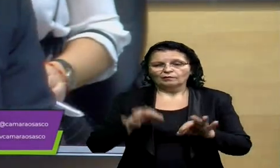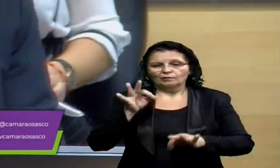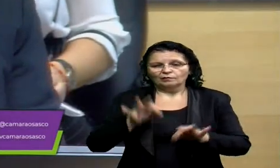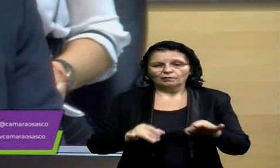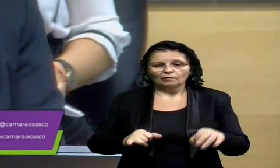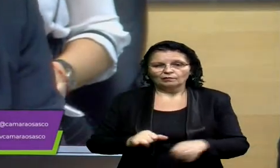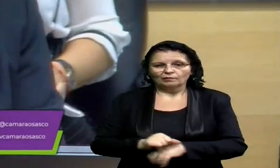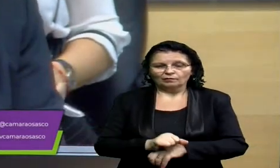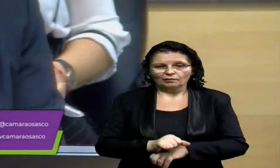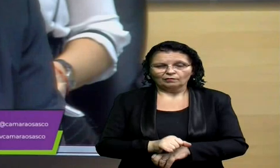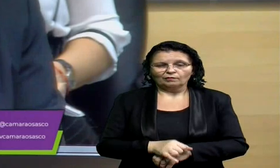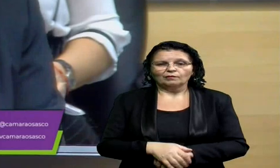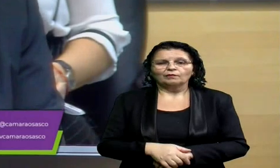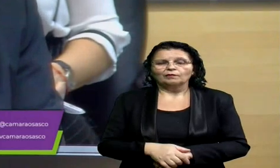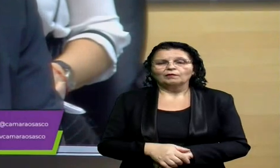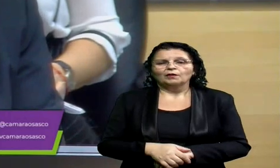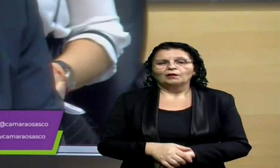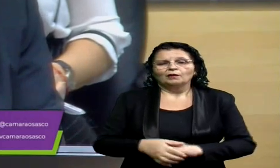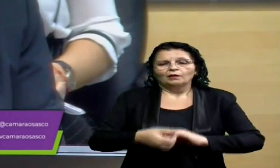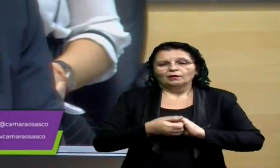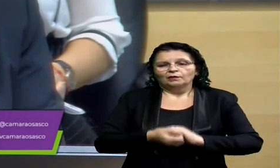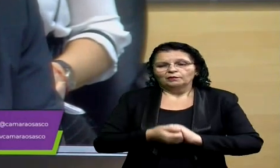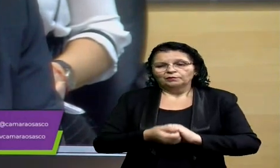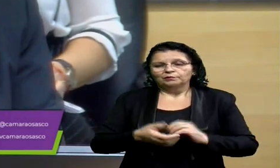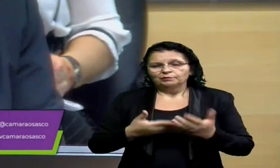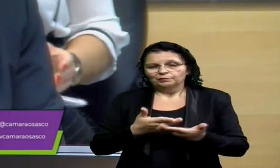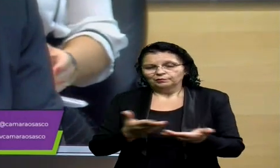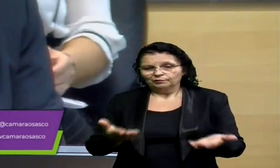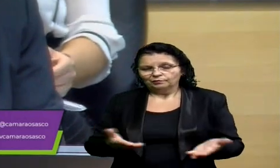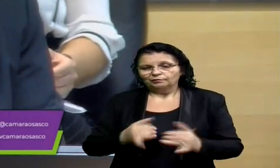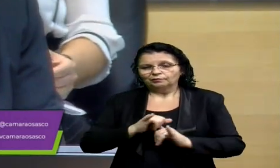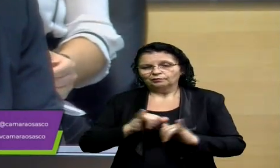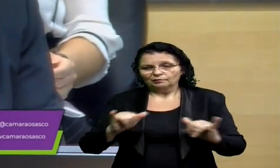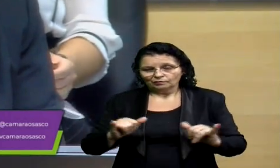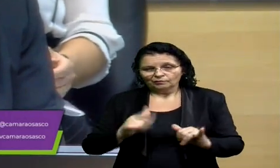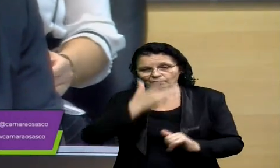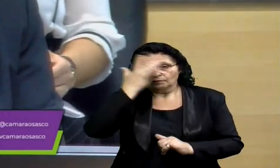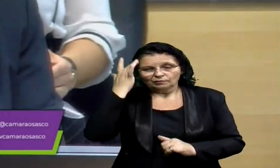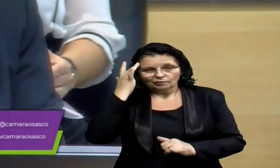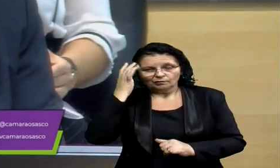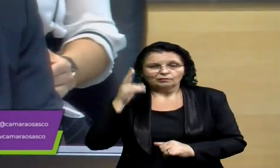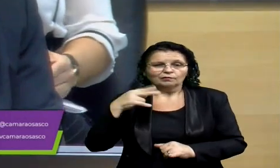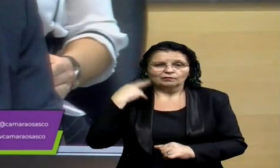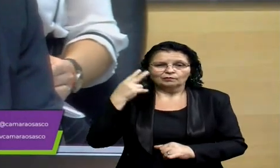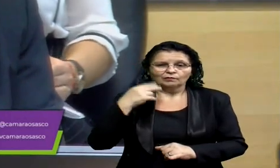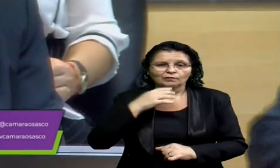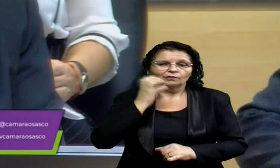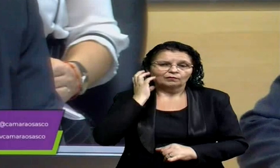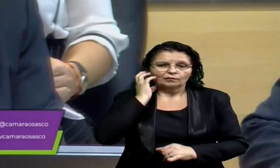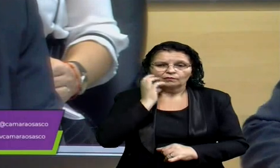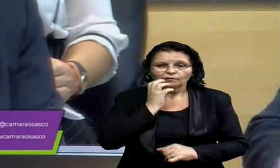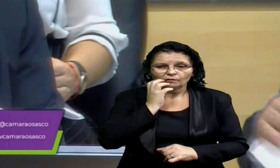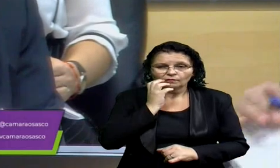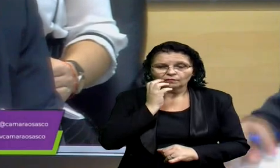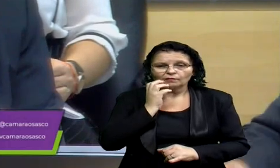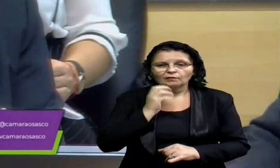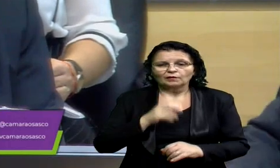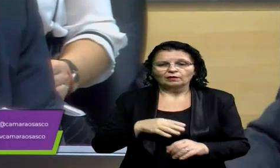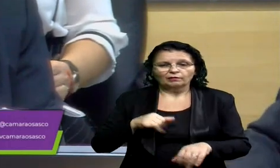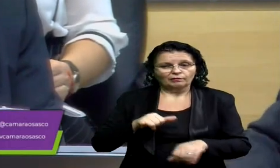de hoje senhor presidente cumprimentando cordialmente Informo a vossa excelência que o Nobre Vereador Emerson Osasco